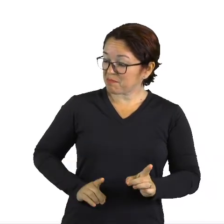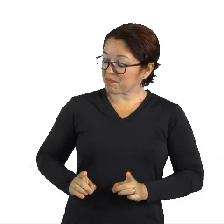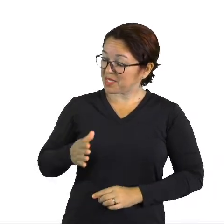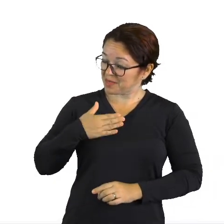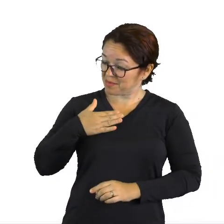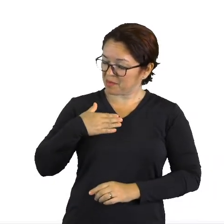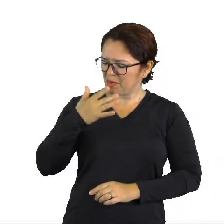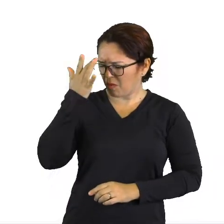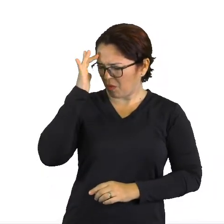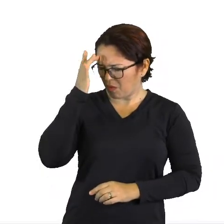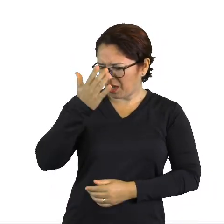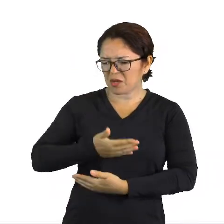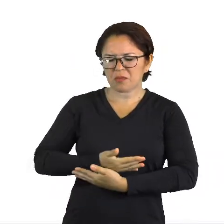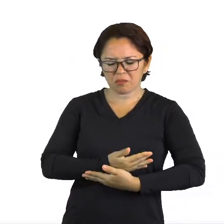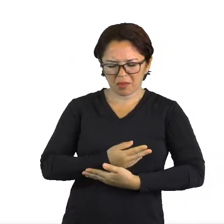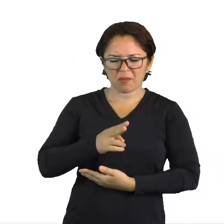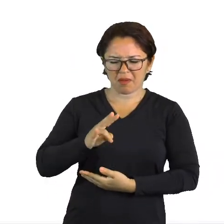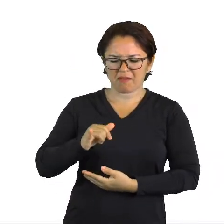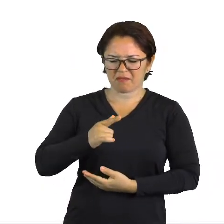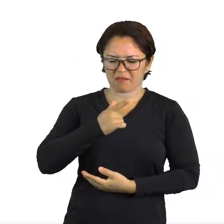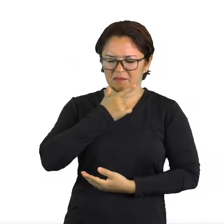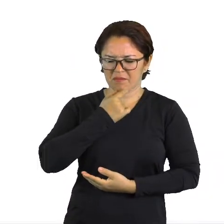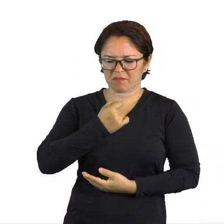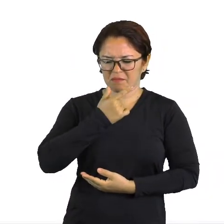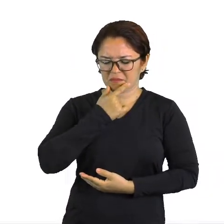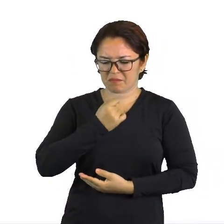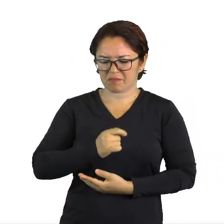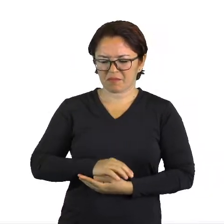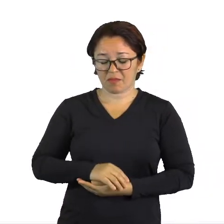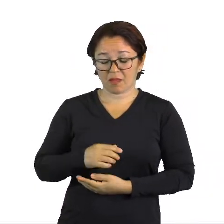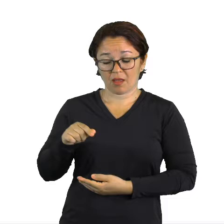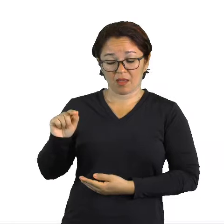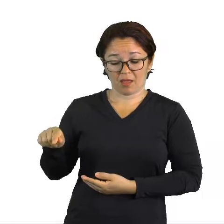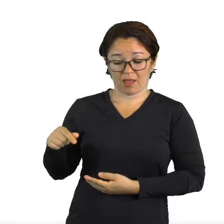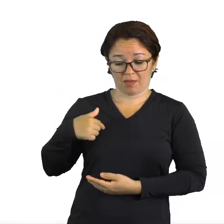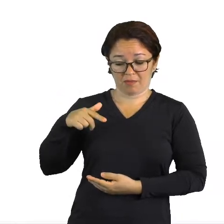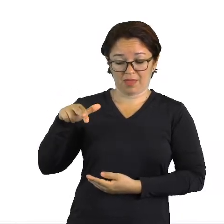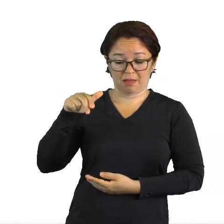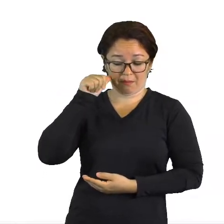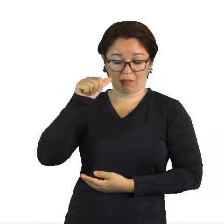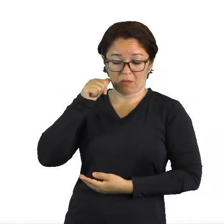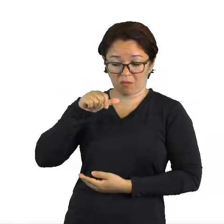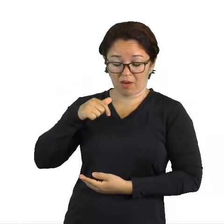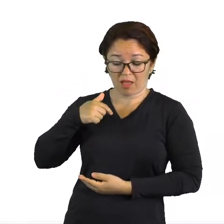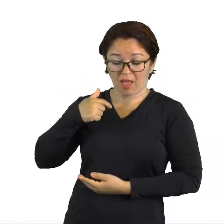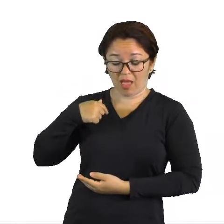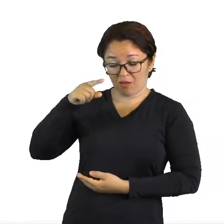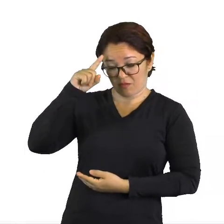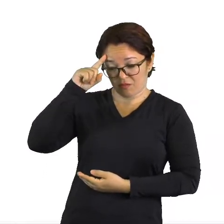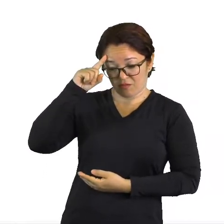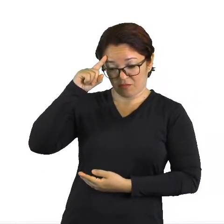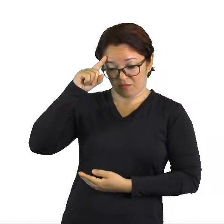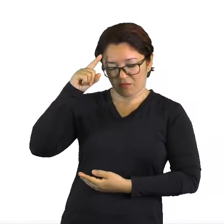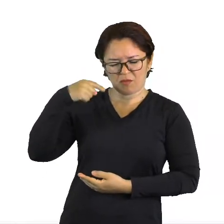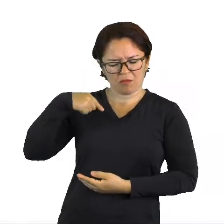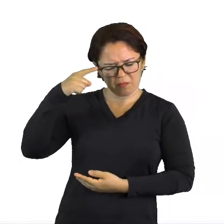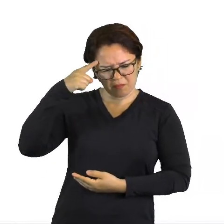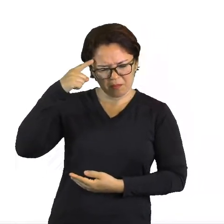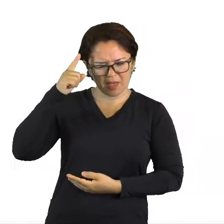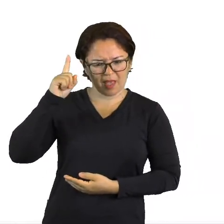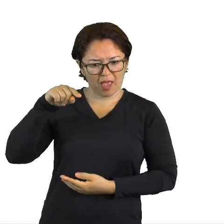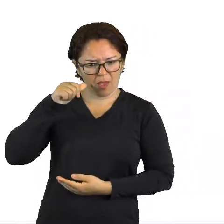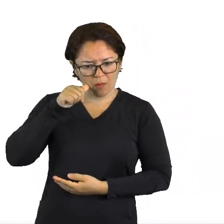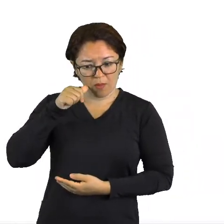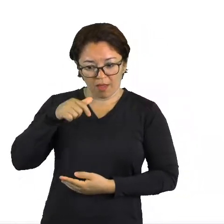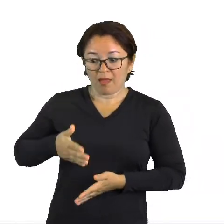homem, eu acho. E como já acertei com a Severina, tudo isso o titio contou numa carta que